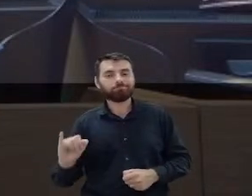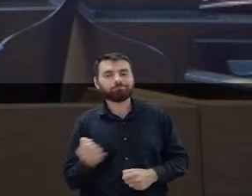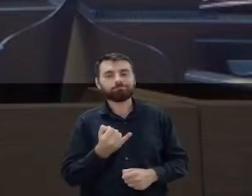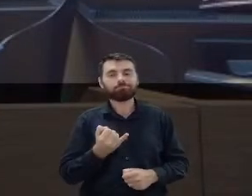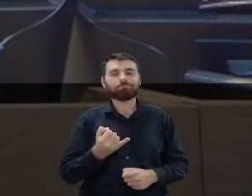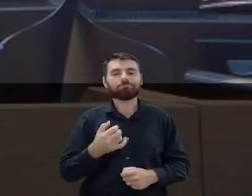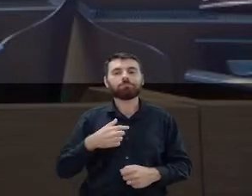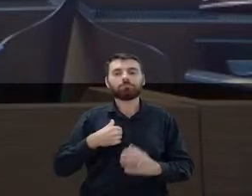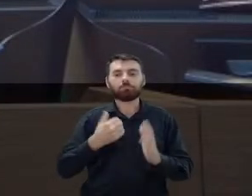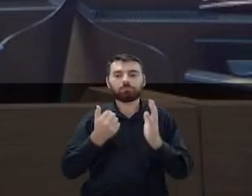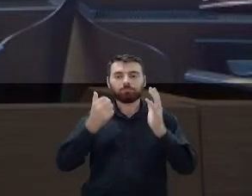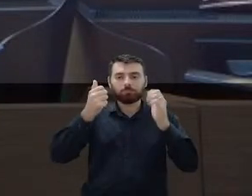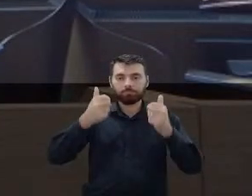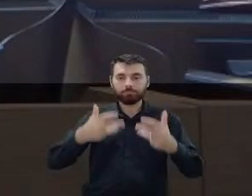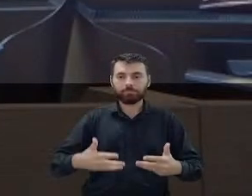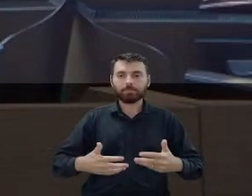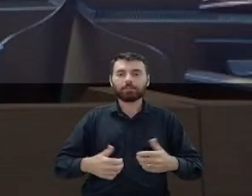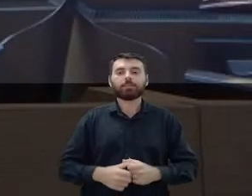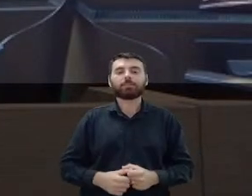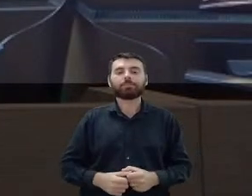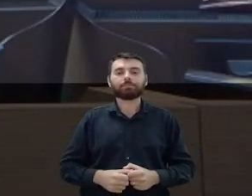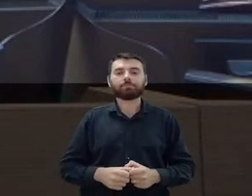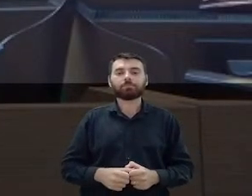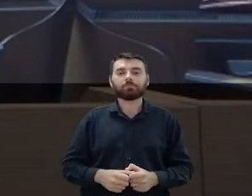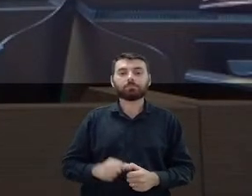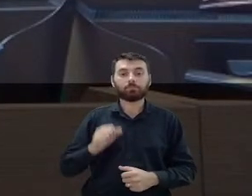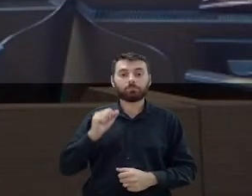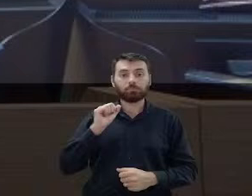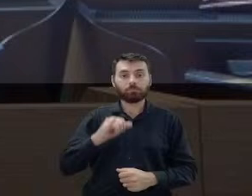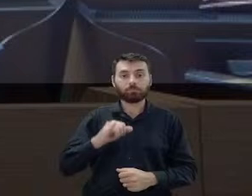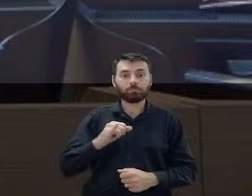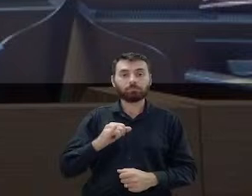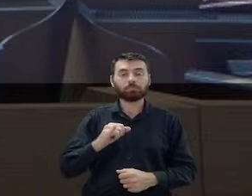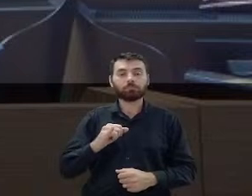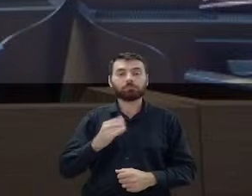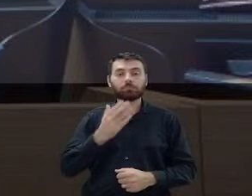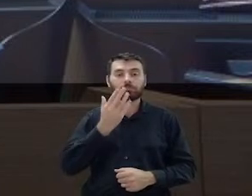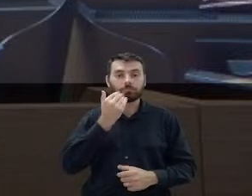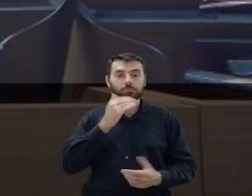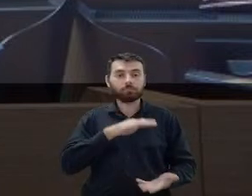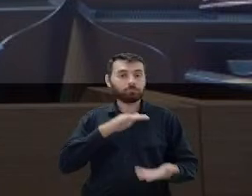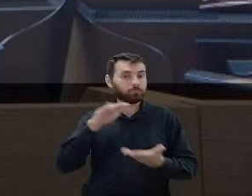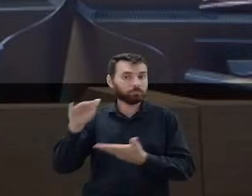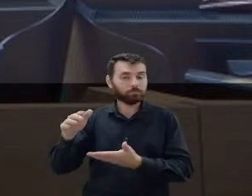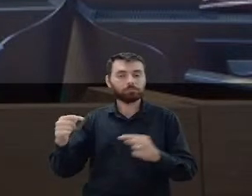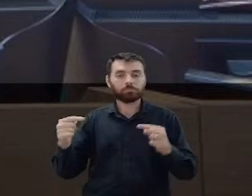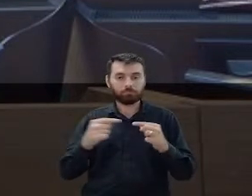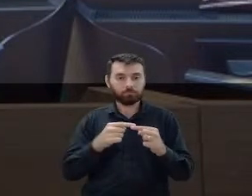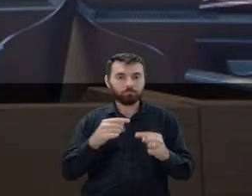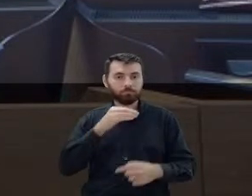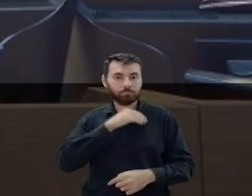esclarecer que, uma vez reconhecida a natureza salarial do auxílio ajuda alimentação,